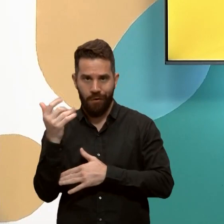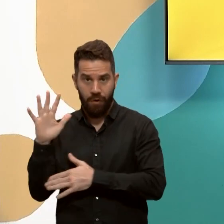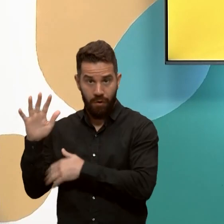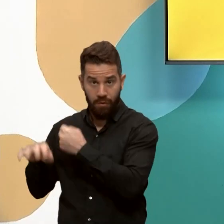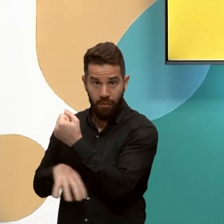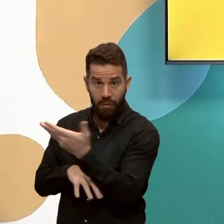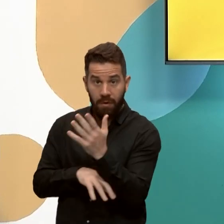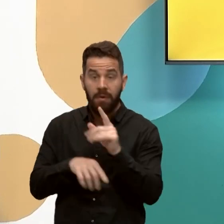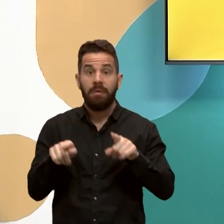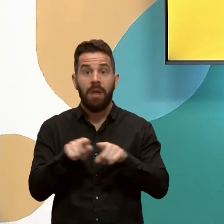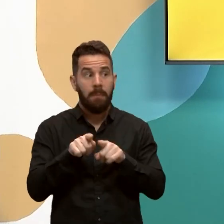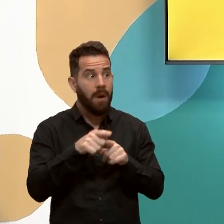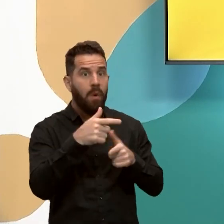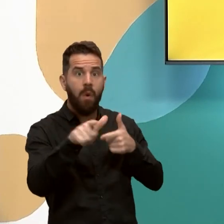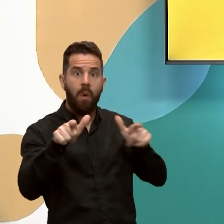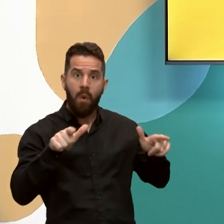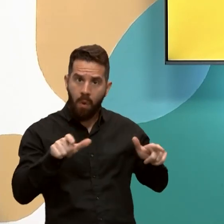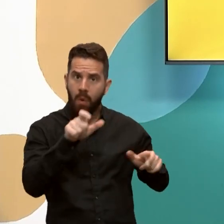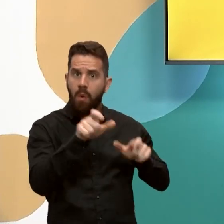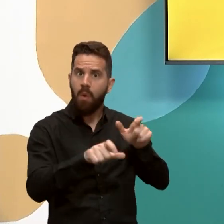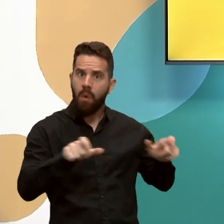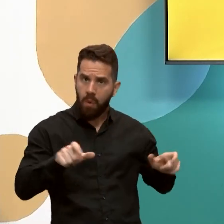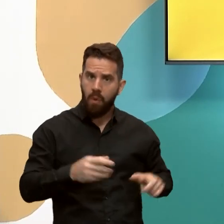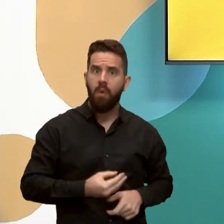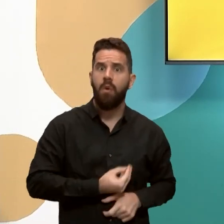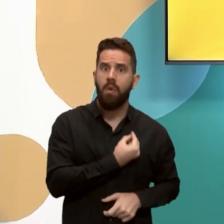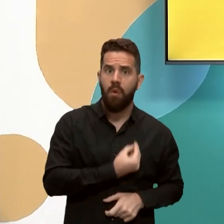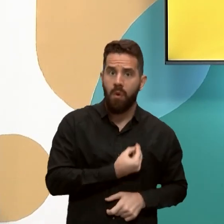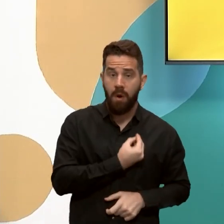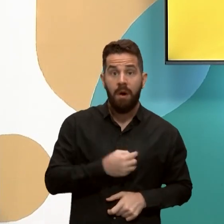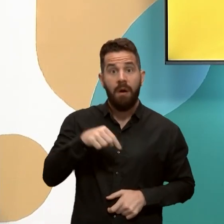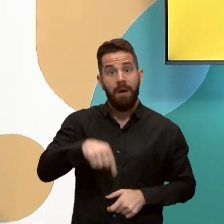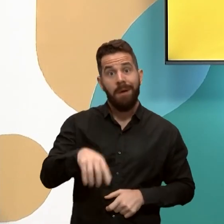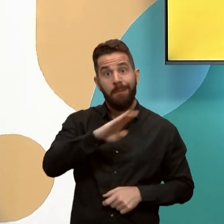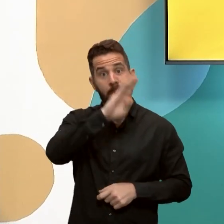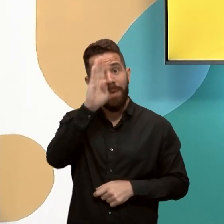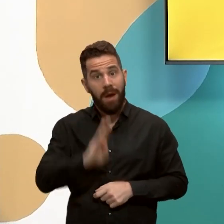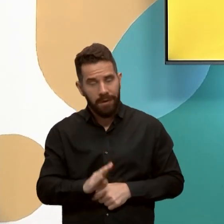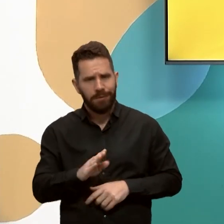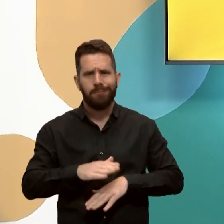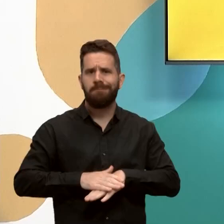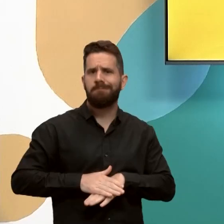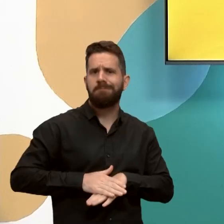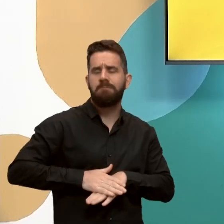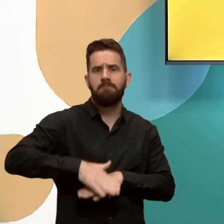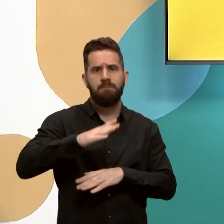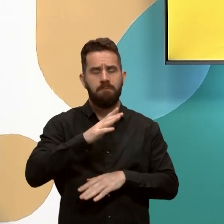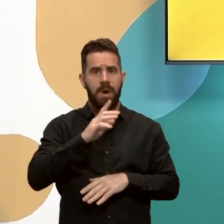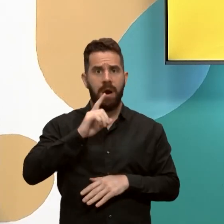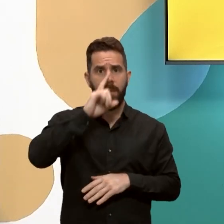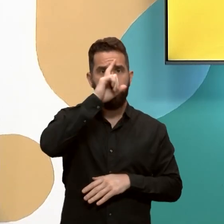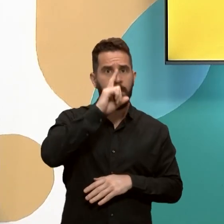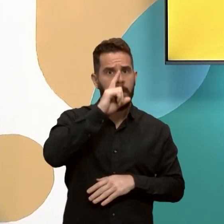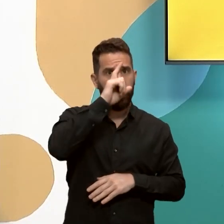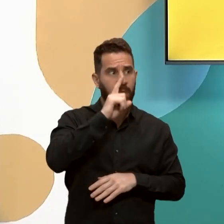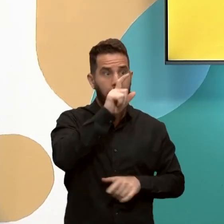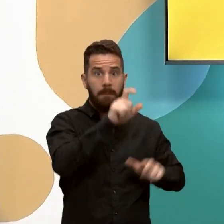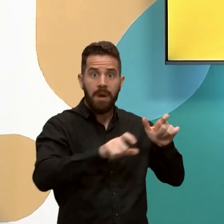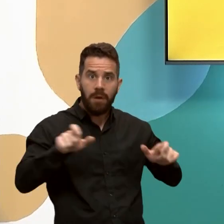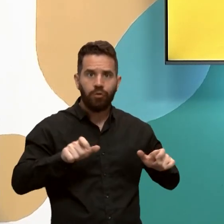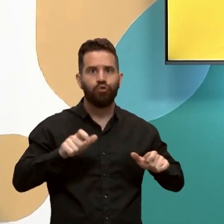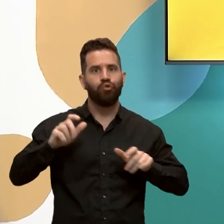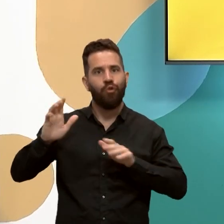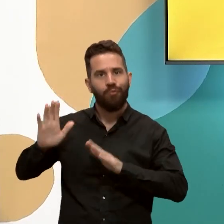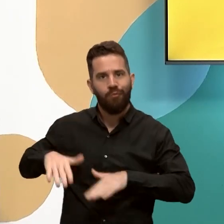internacionais apontaram que, atualmente, o Brasil é um dos países mais perigosos para os ativistas